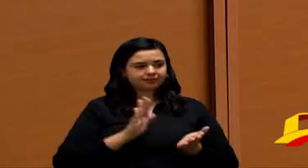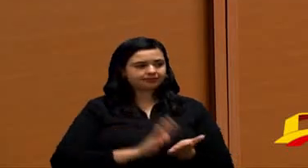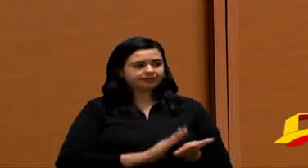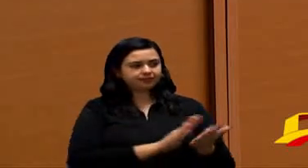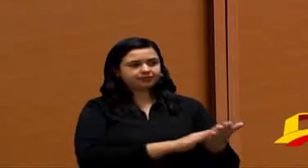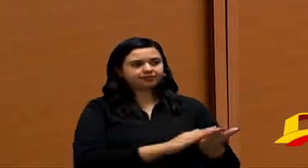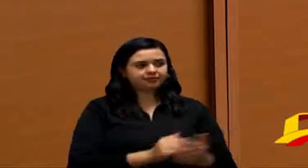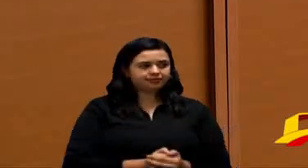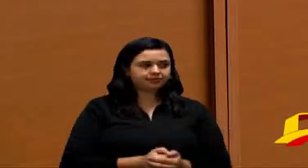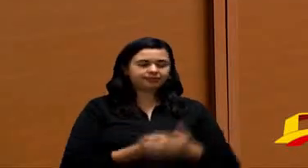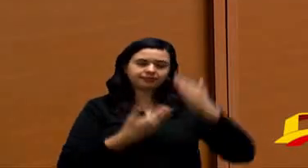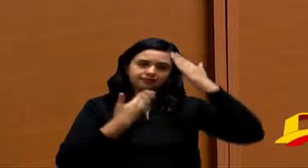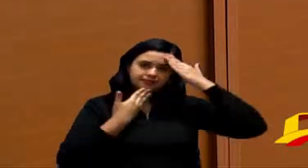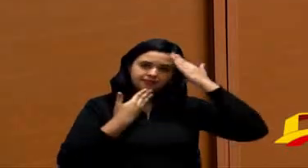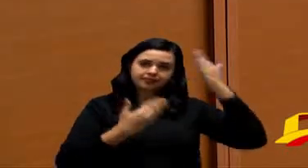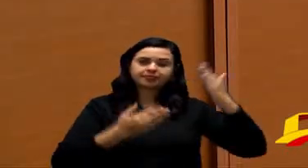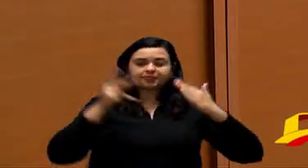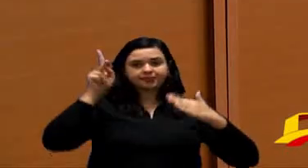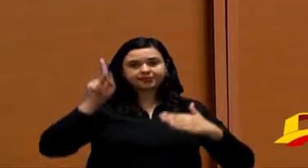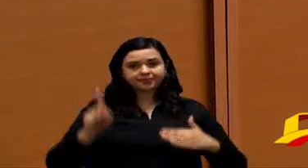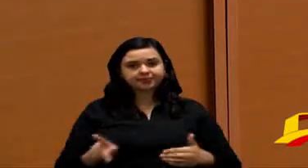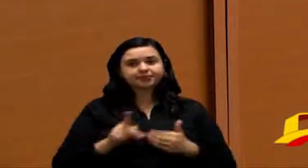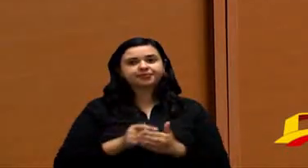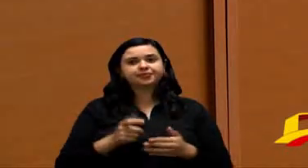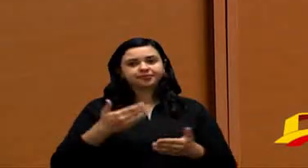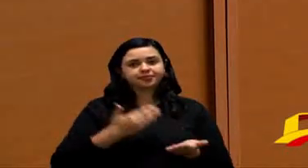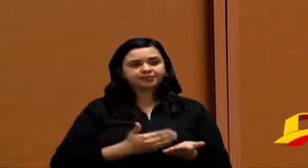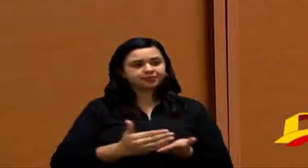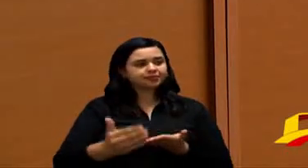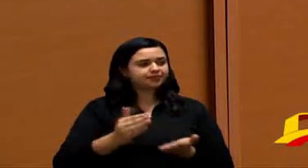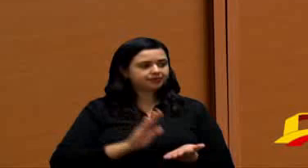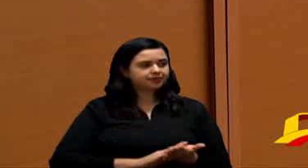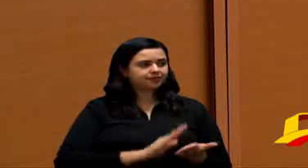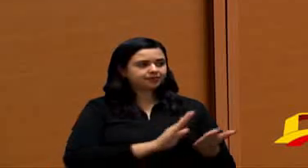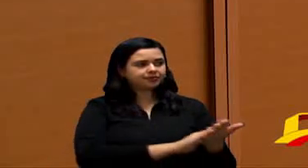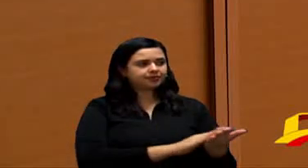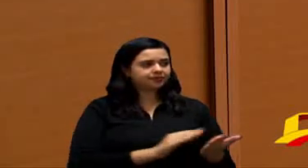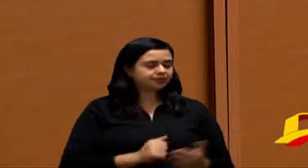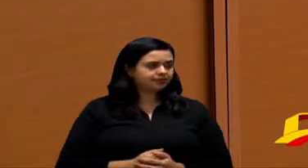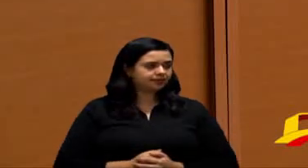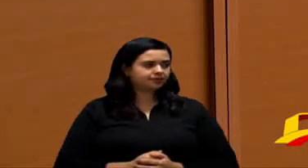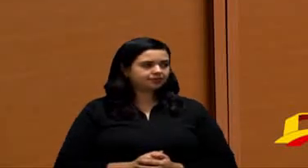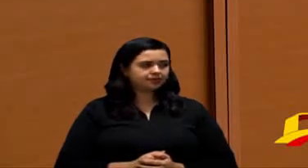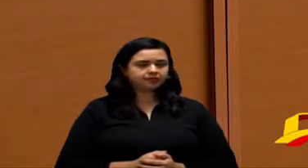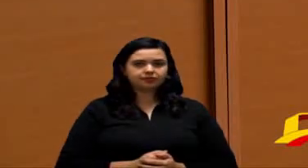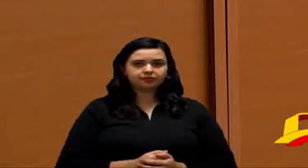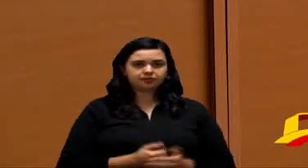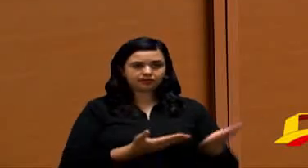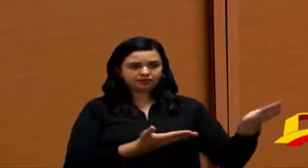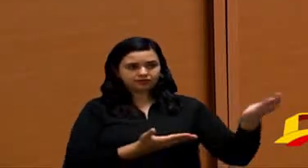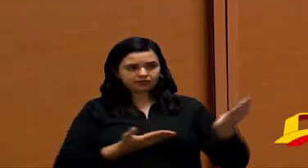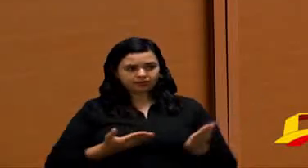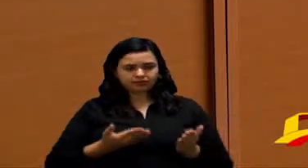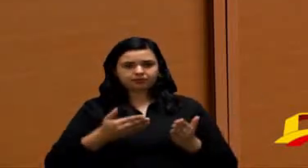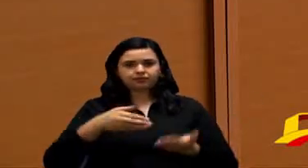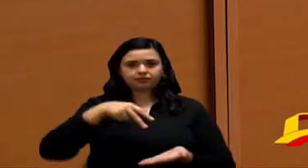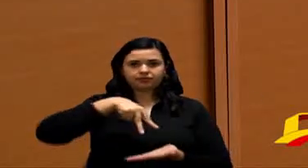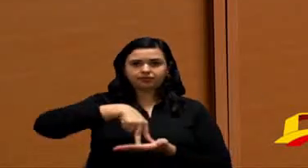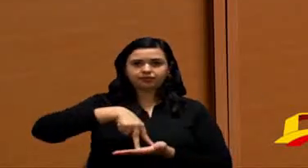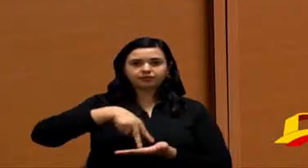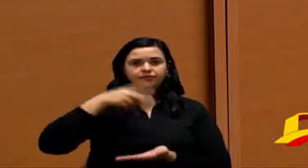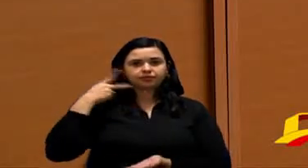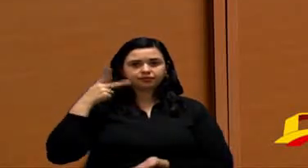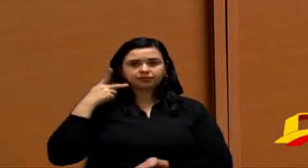Obrigado Presidente Cláudio iniciando as homenagens Nós gostaríamos chamar aqui a frente o vereador Fernando